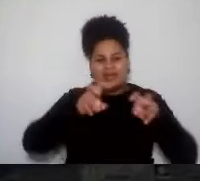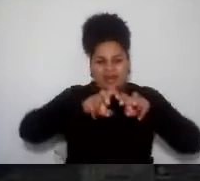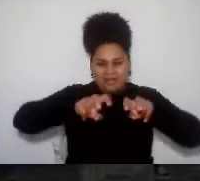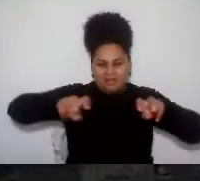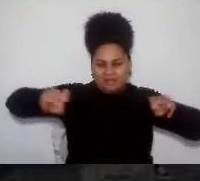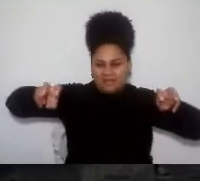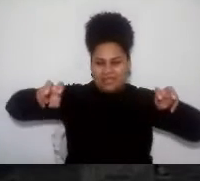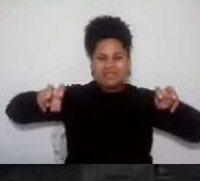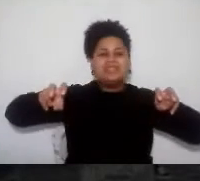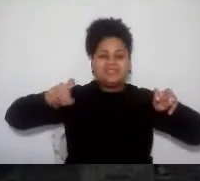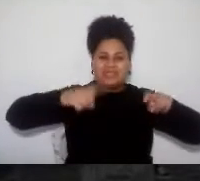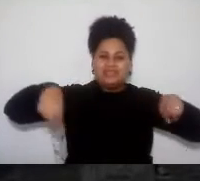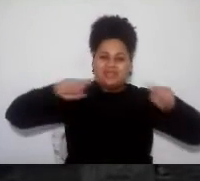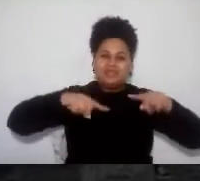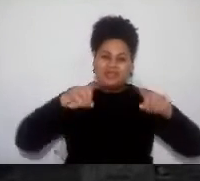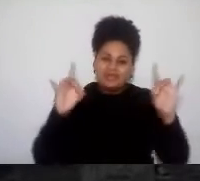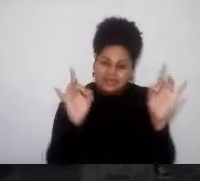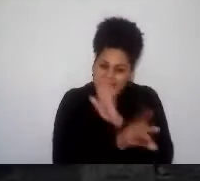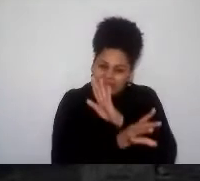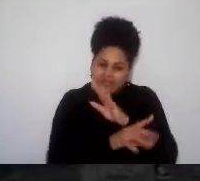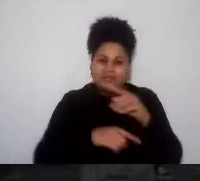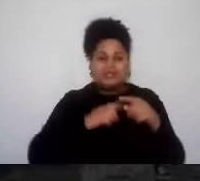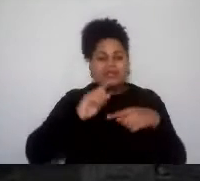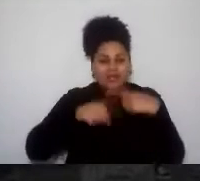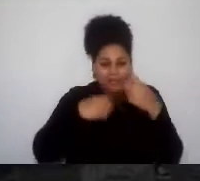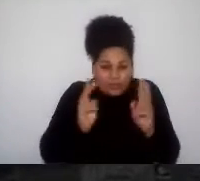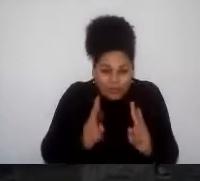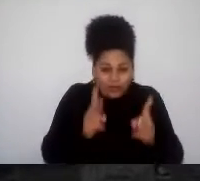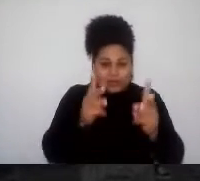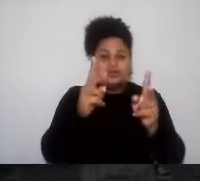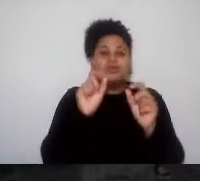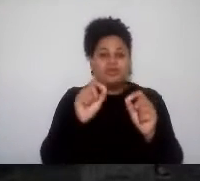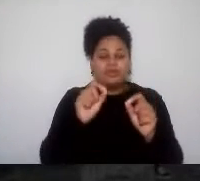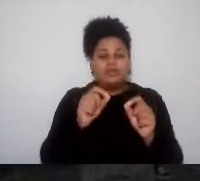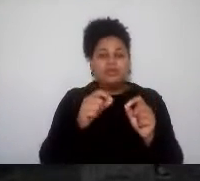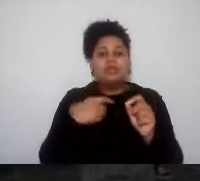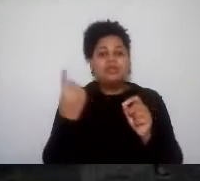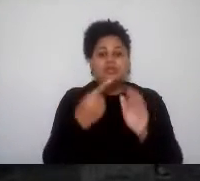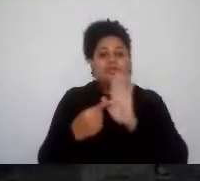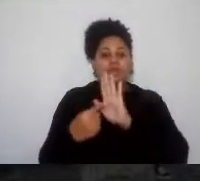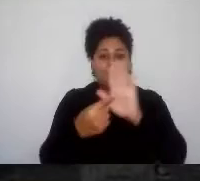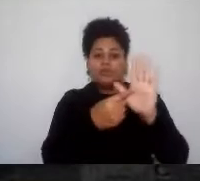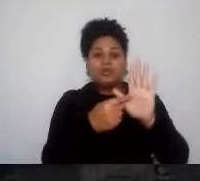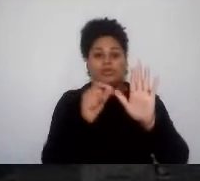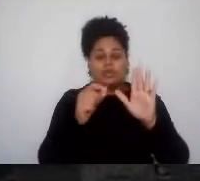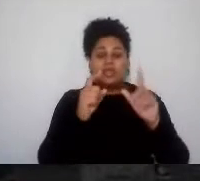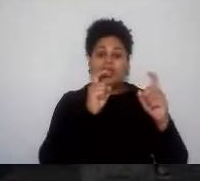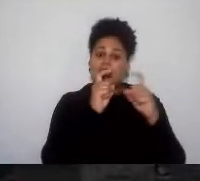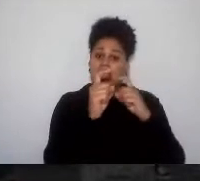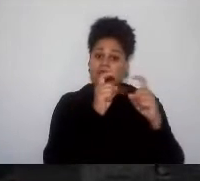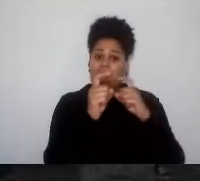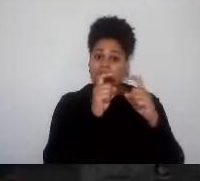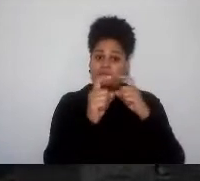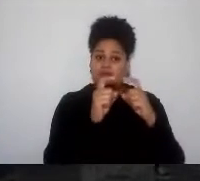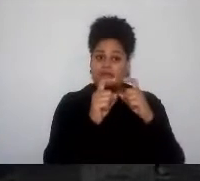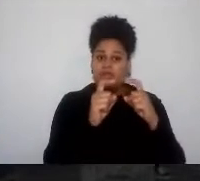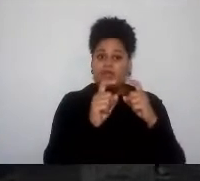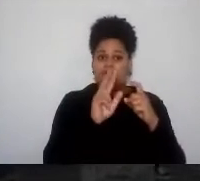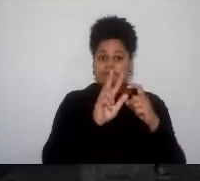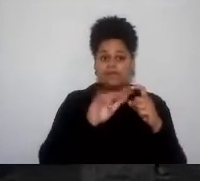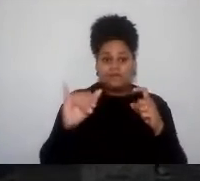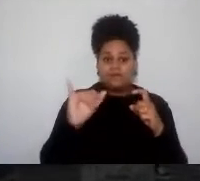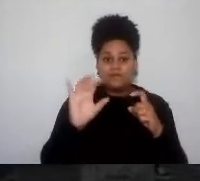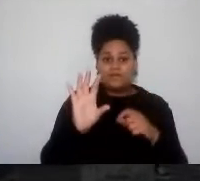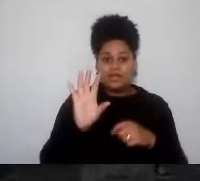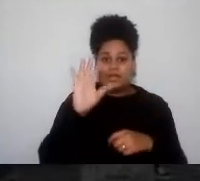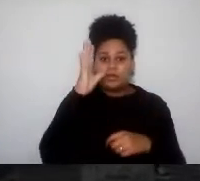virtual aqui, e nós, na sequência, daremos a repercussão para vocês dessa reunião que vai acontecer